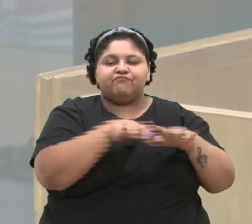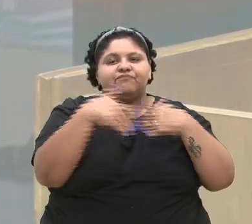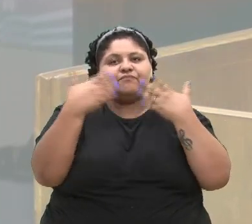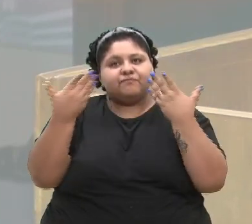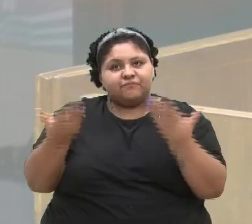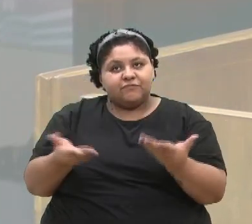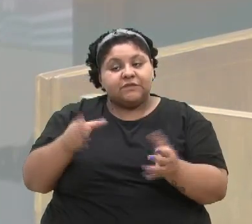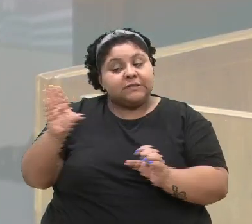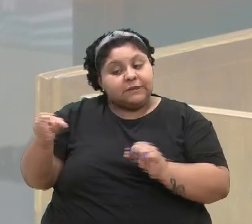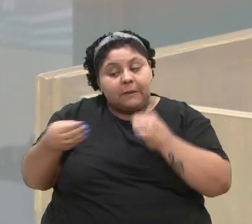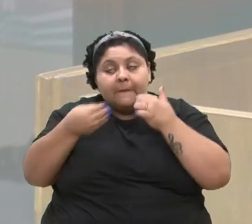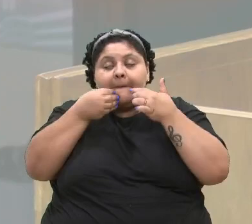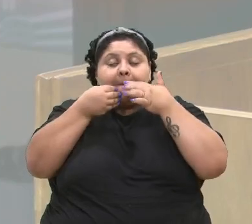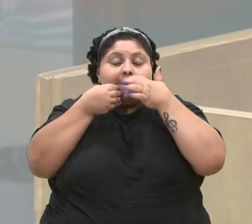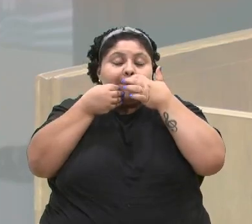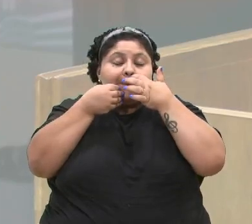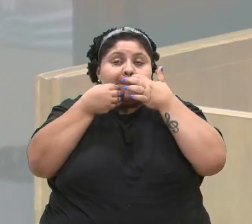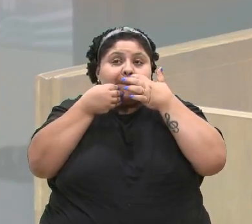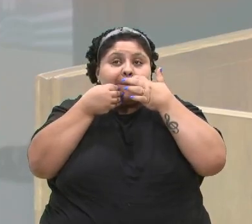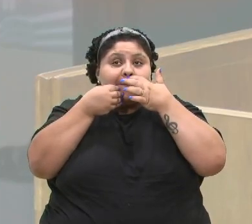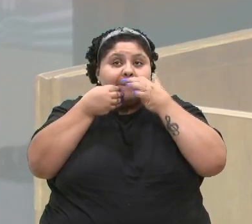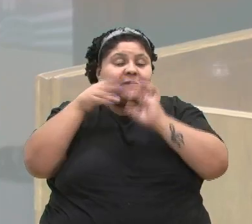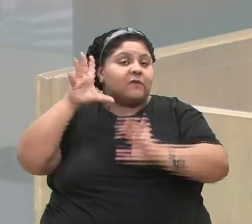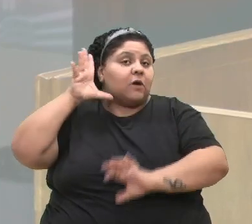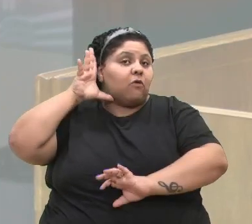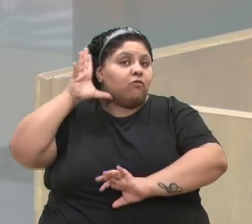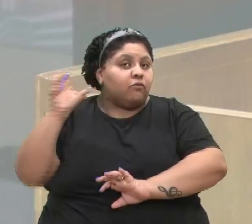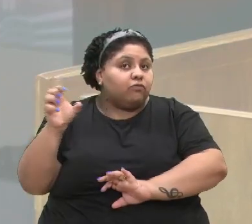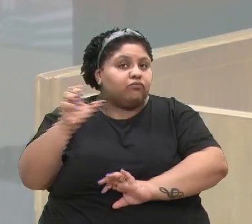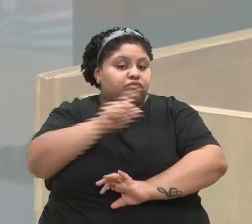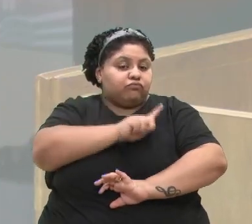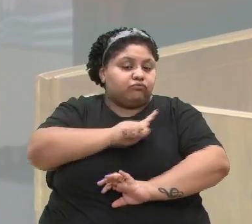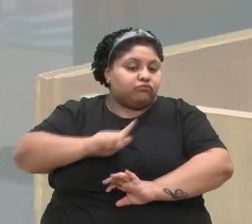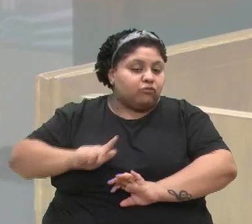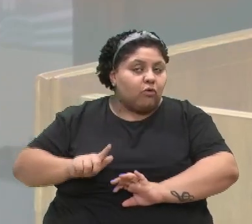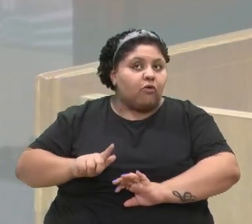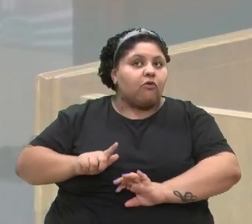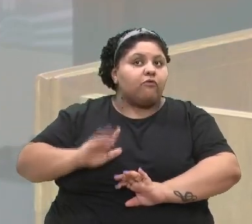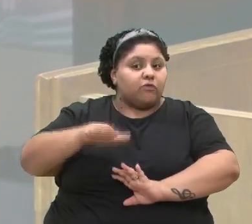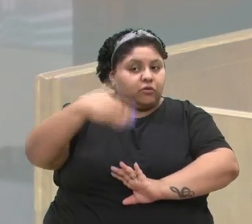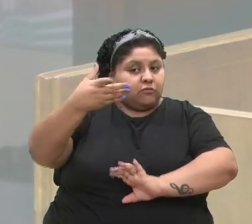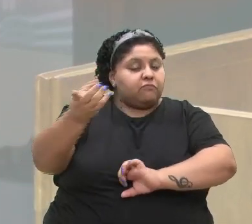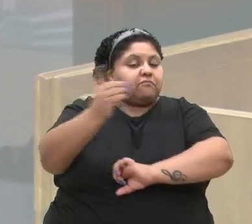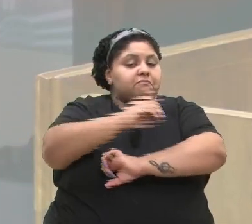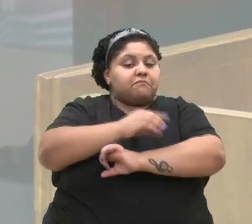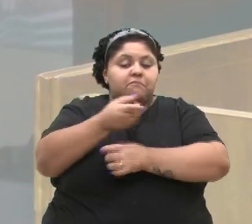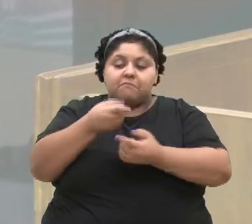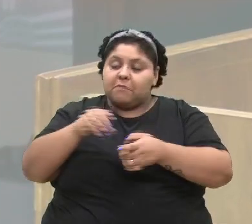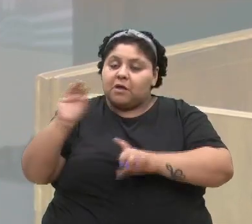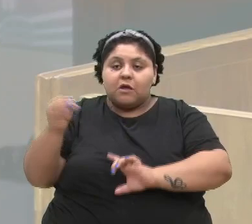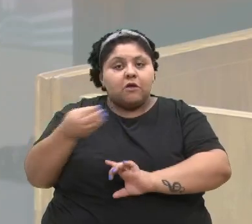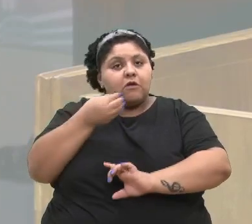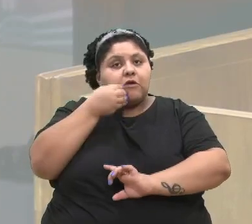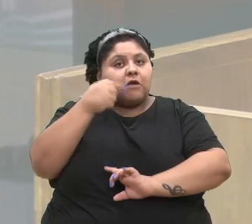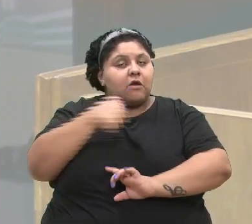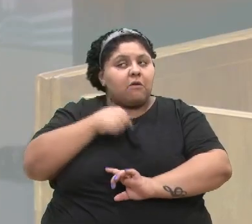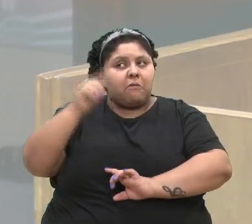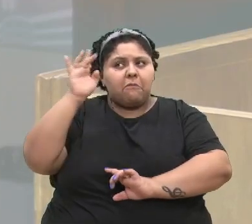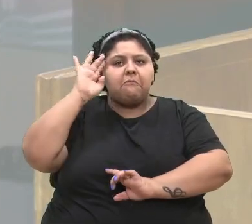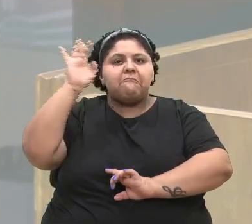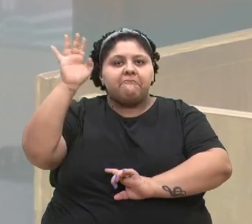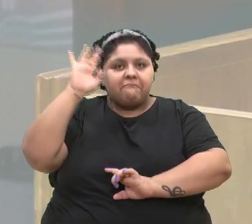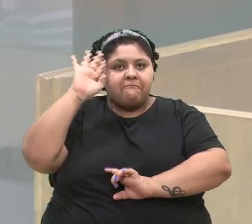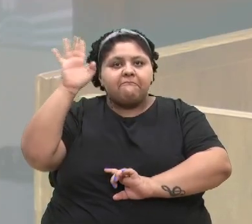é uma oportunidade. Vamos ouvir o governador nos próximos dias, mas com certeza eu imagino que ele